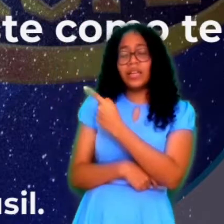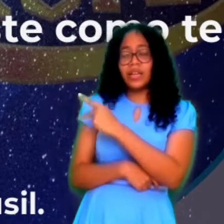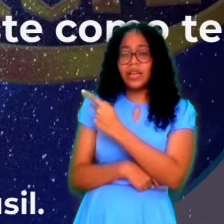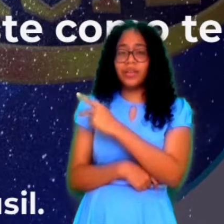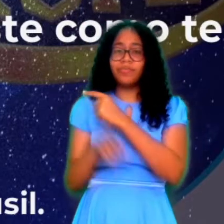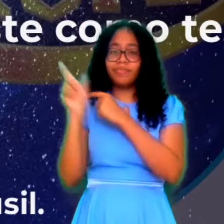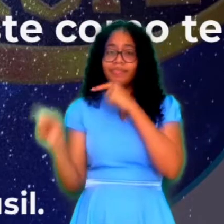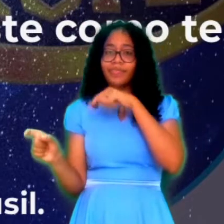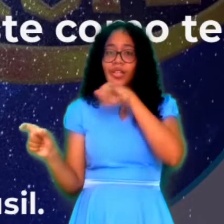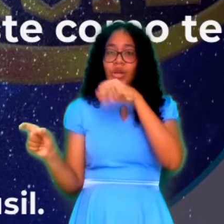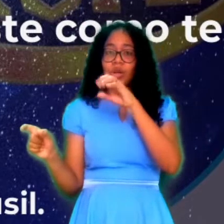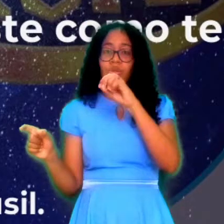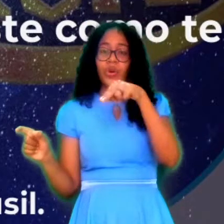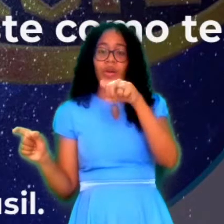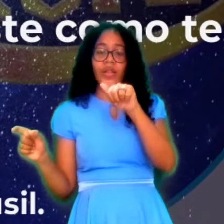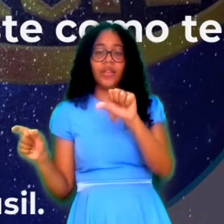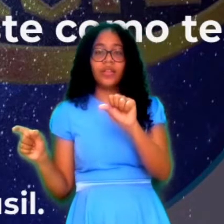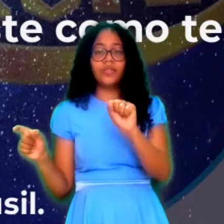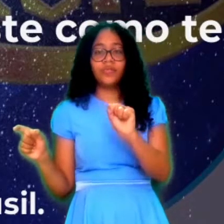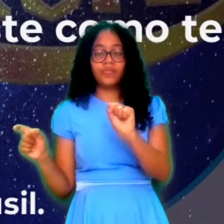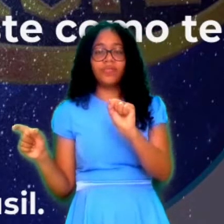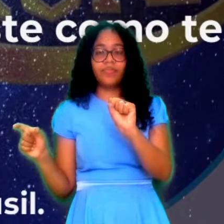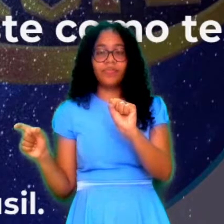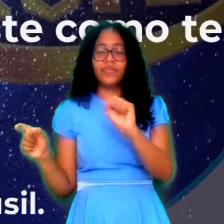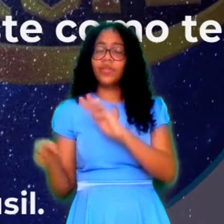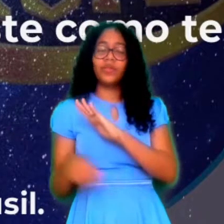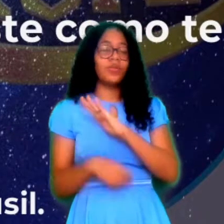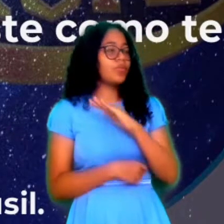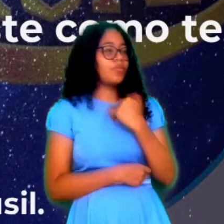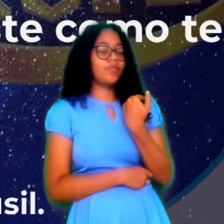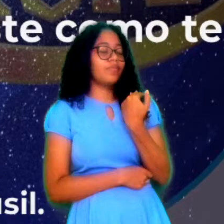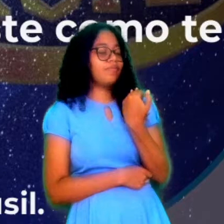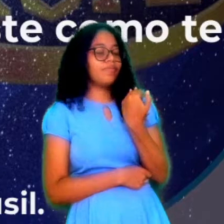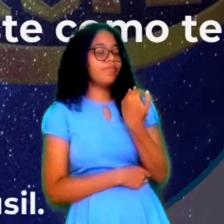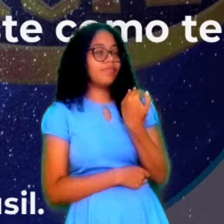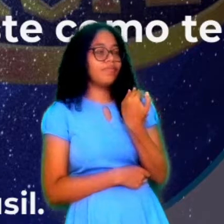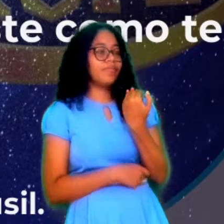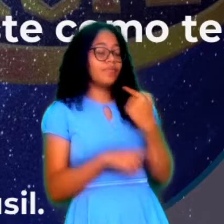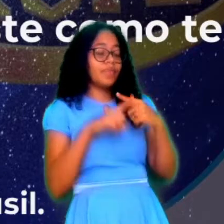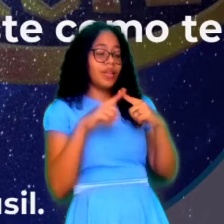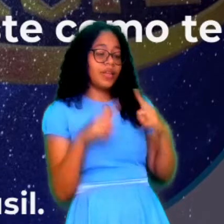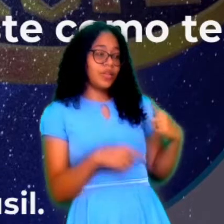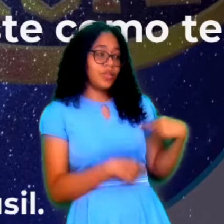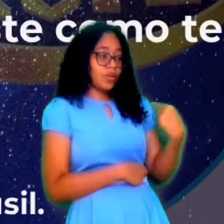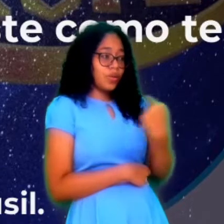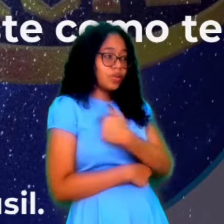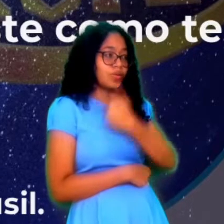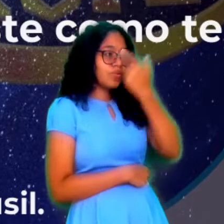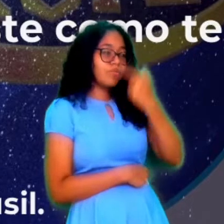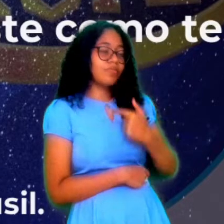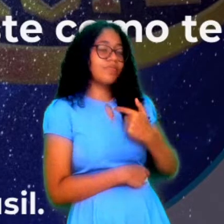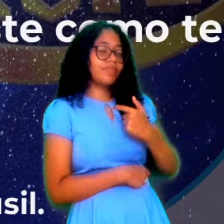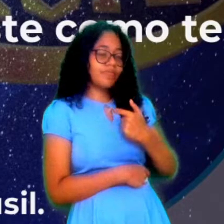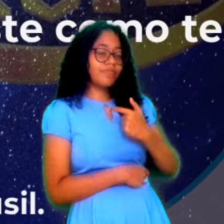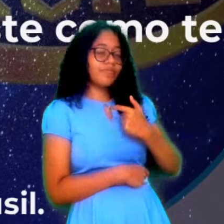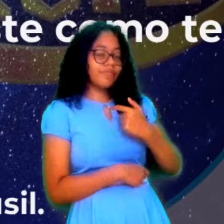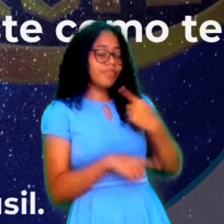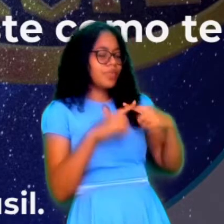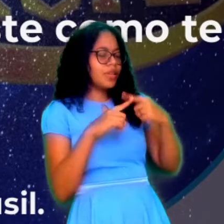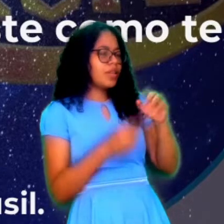homem, e não faças cair sobre nós este sangue, quanto a nós, inocente, porque tu,